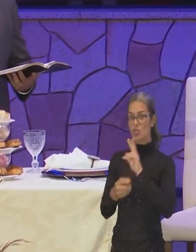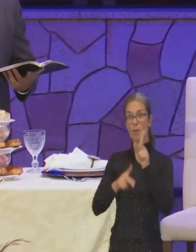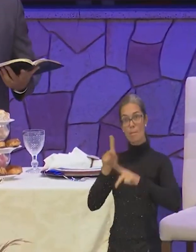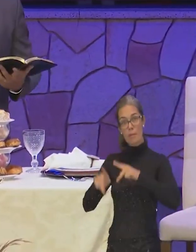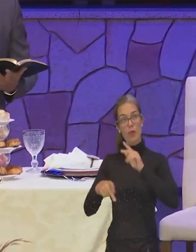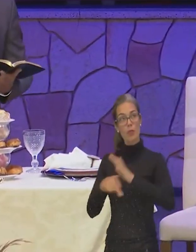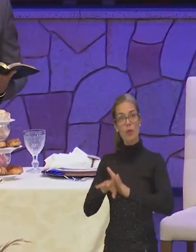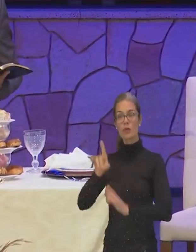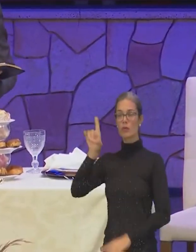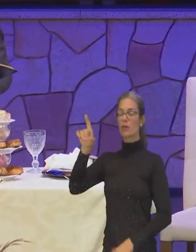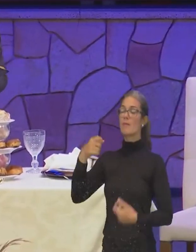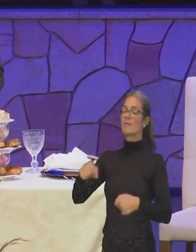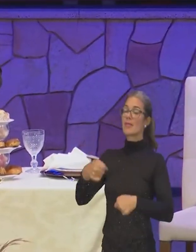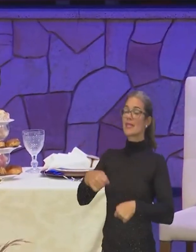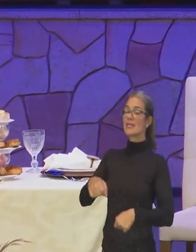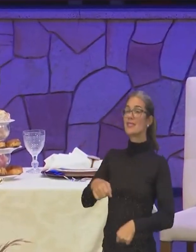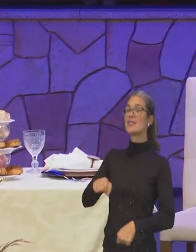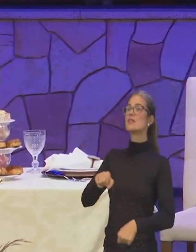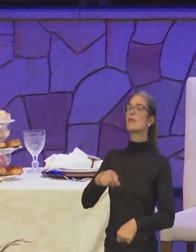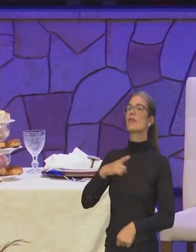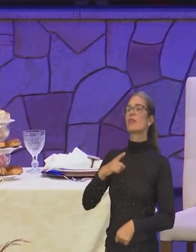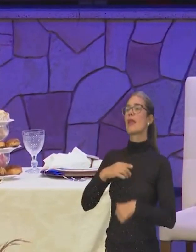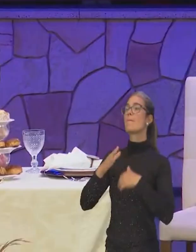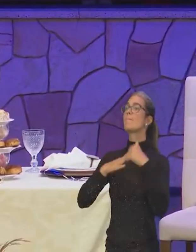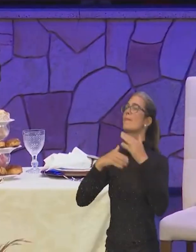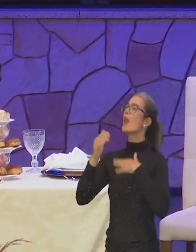Deus, voltarmos a essa prática,